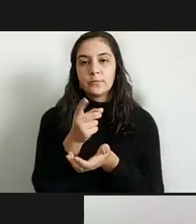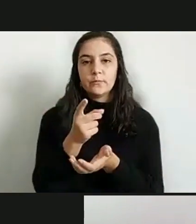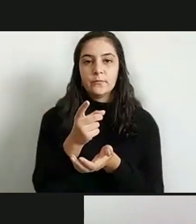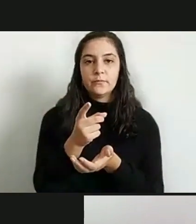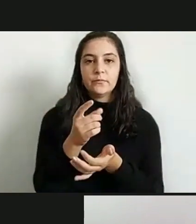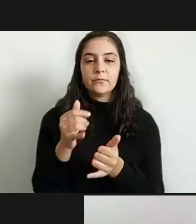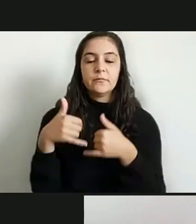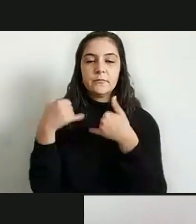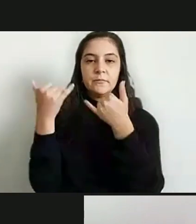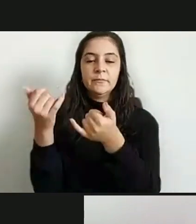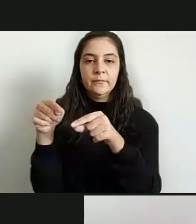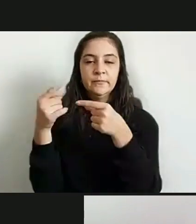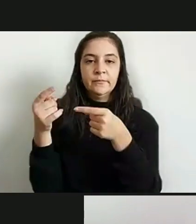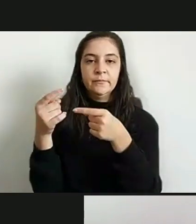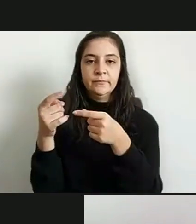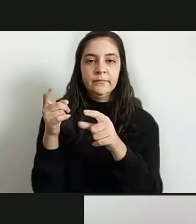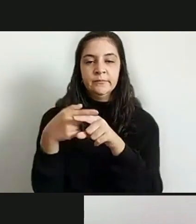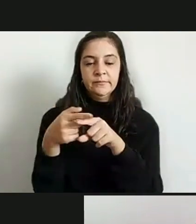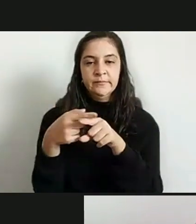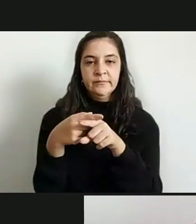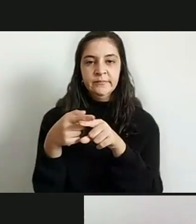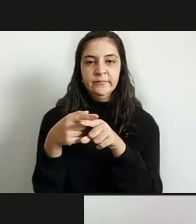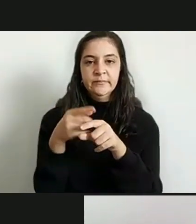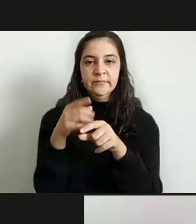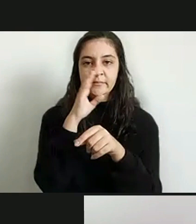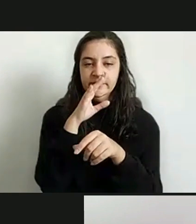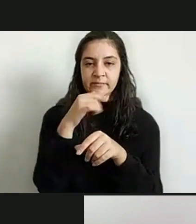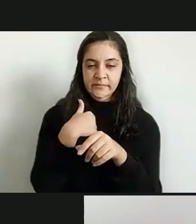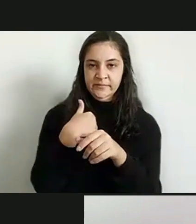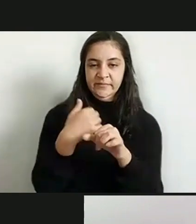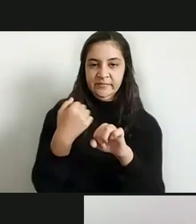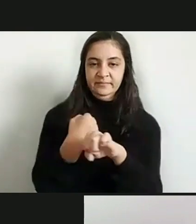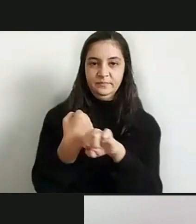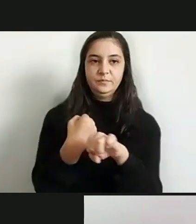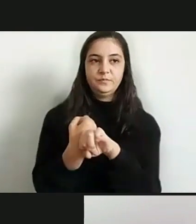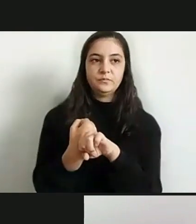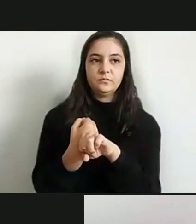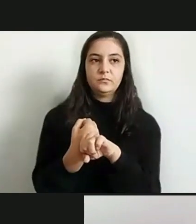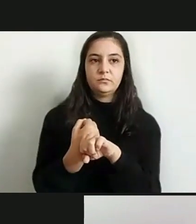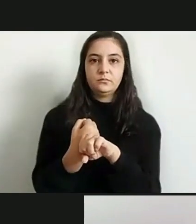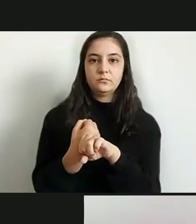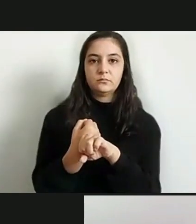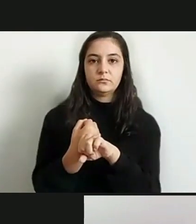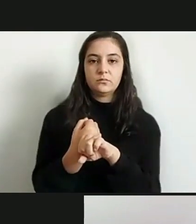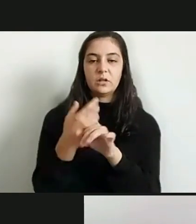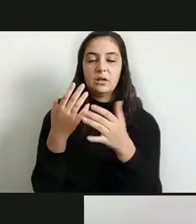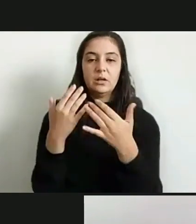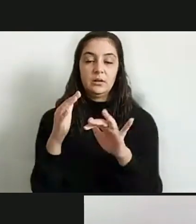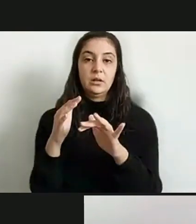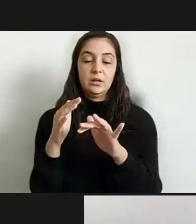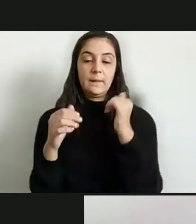outra é também muito interessante, que é, se eu sou um funcionário de uma autarquia, mas até sou